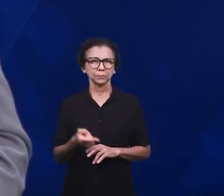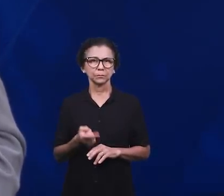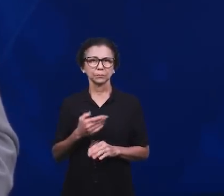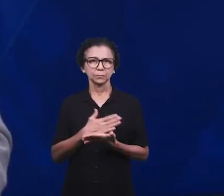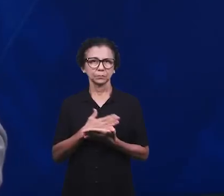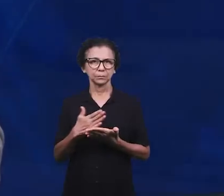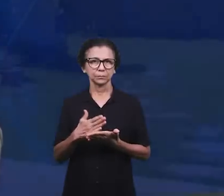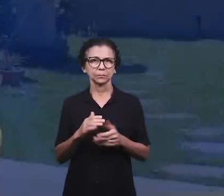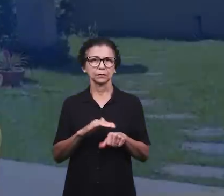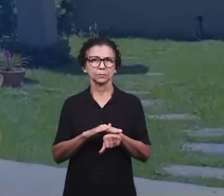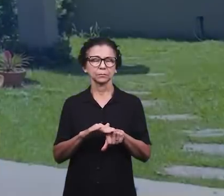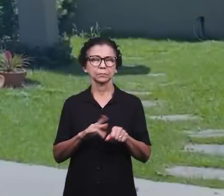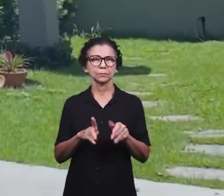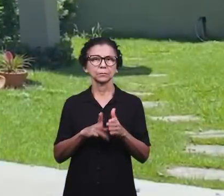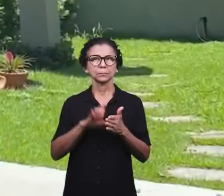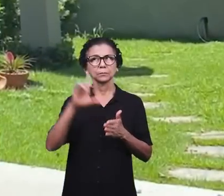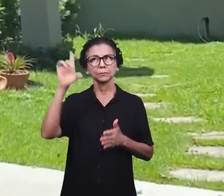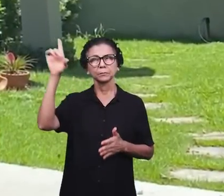início ao Conversas Bíblicas.